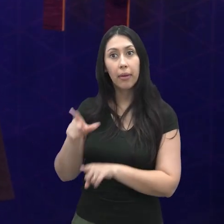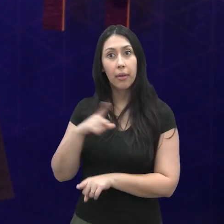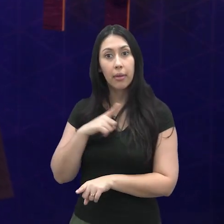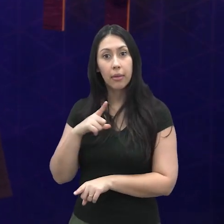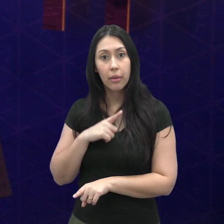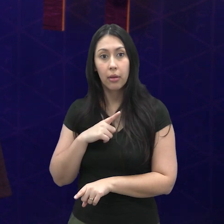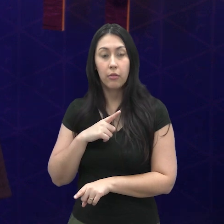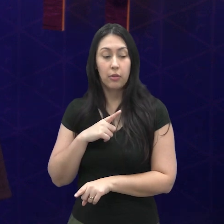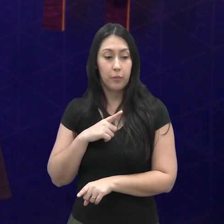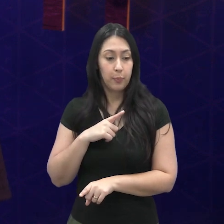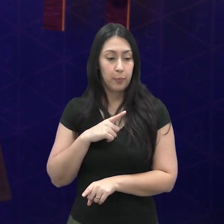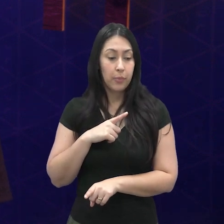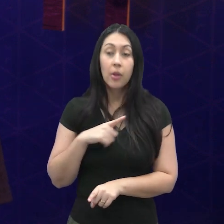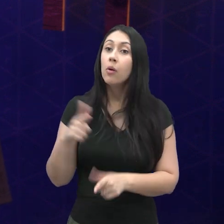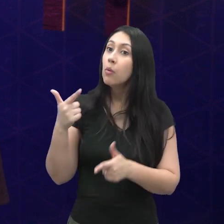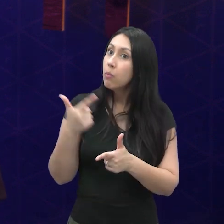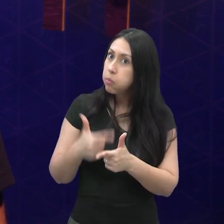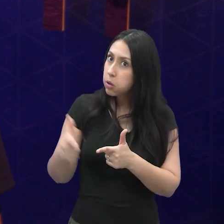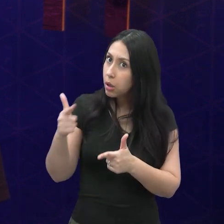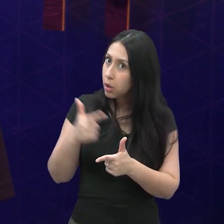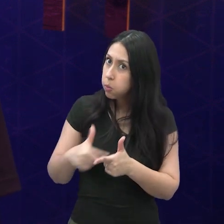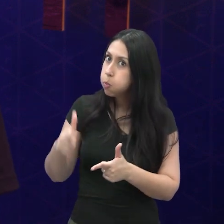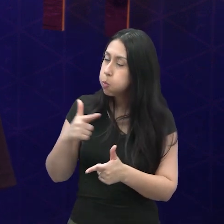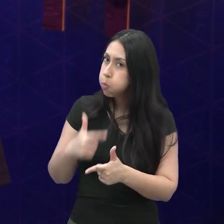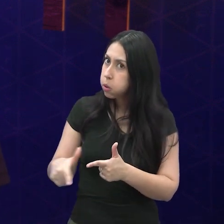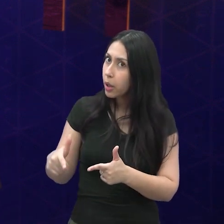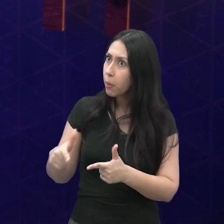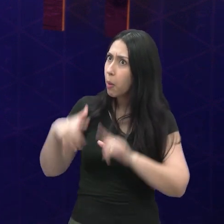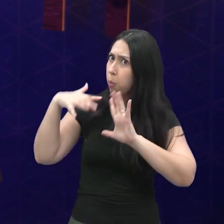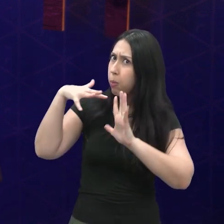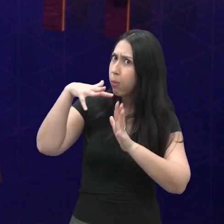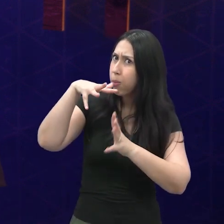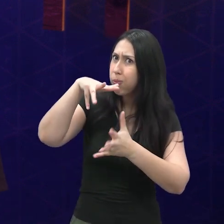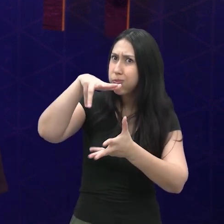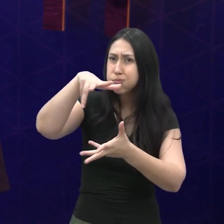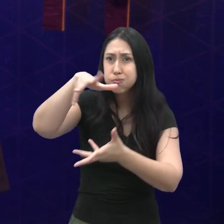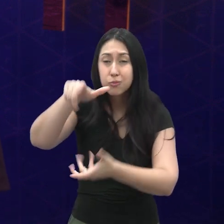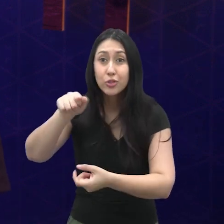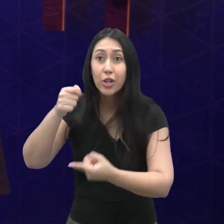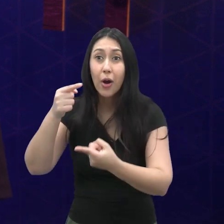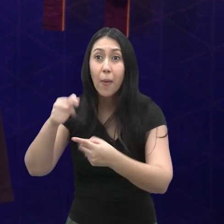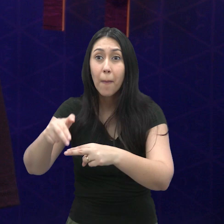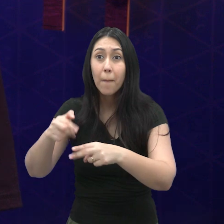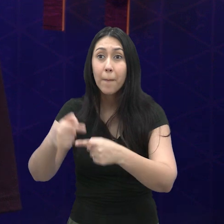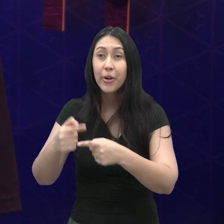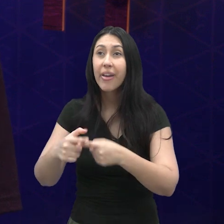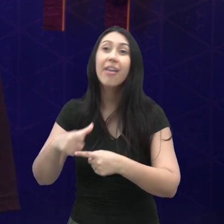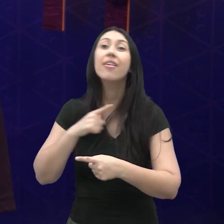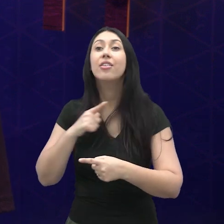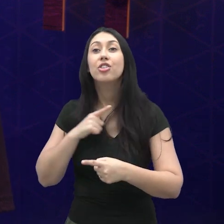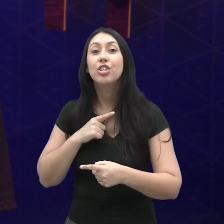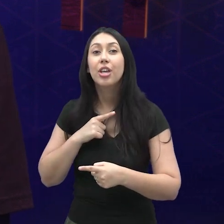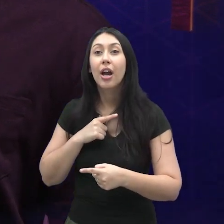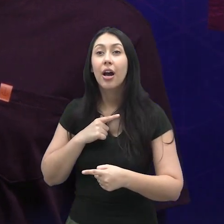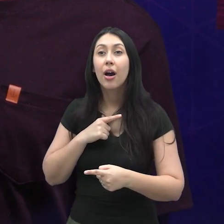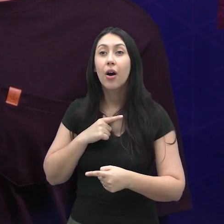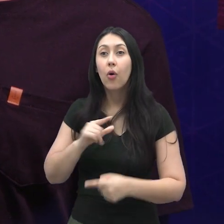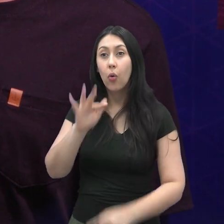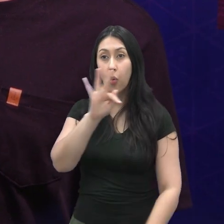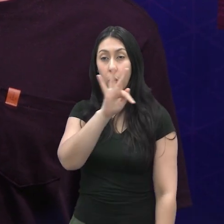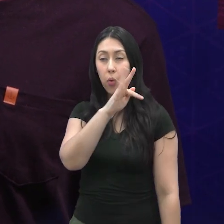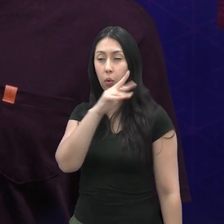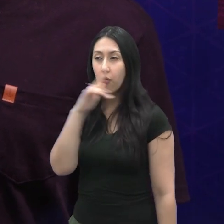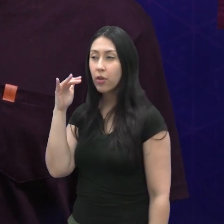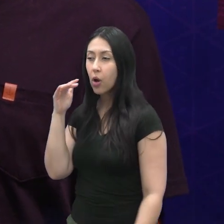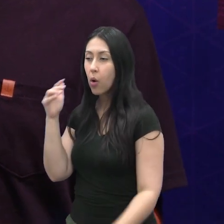teve uma comoção nacional, mundial, por conta daquele procedimento estético, o peeling de